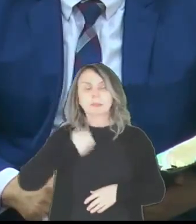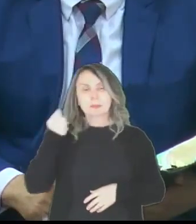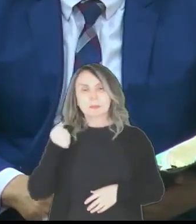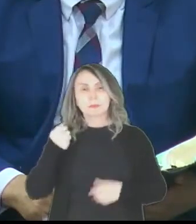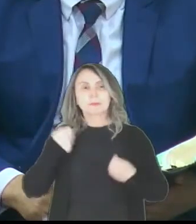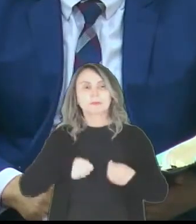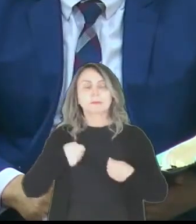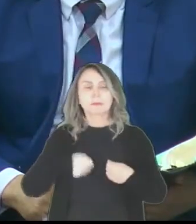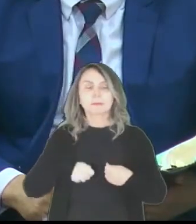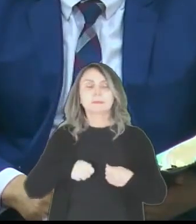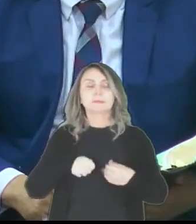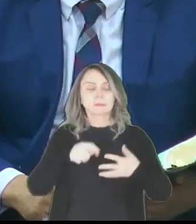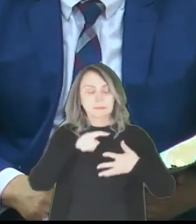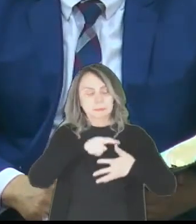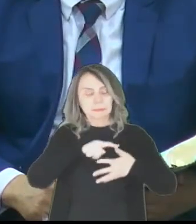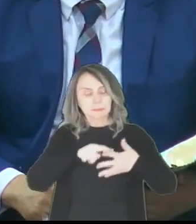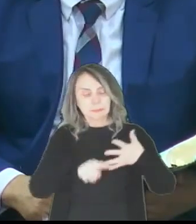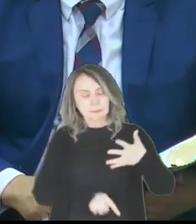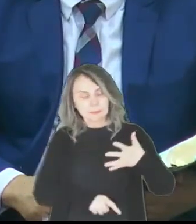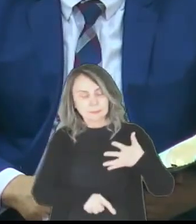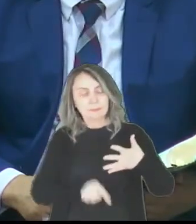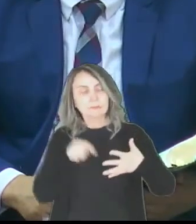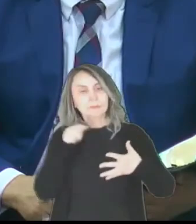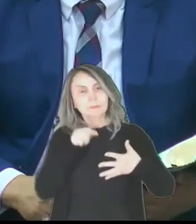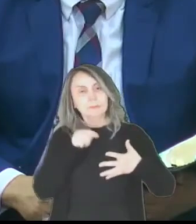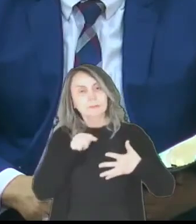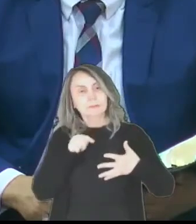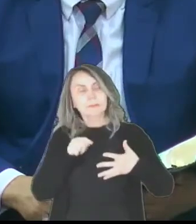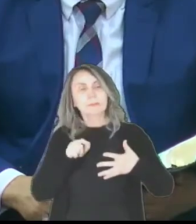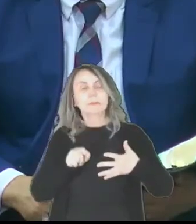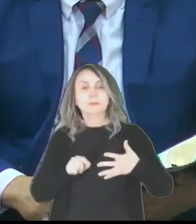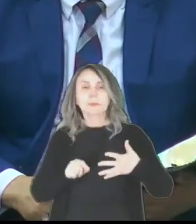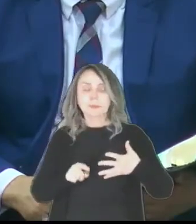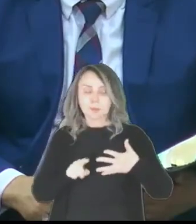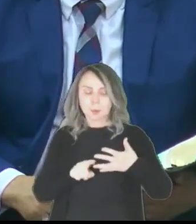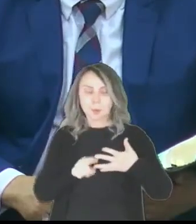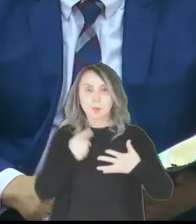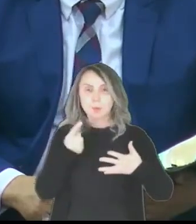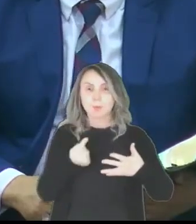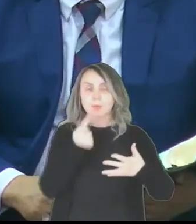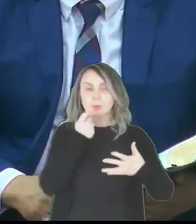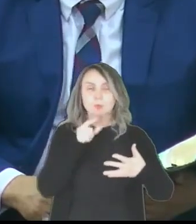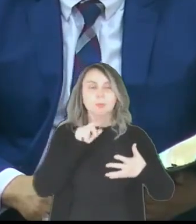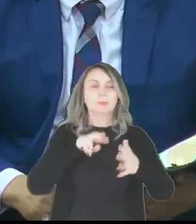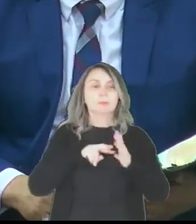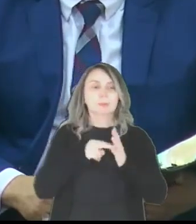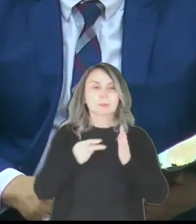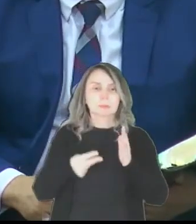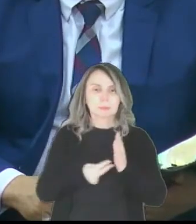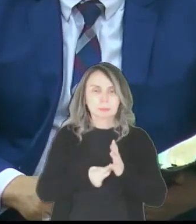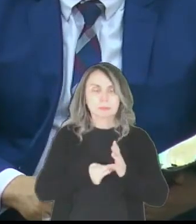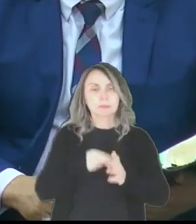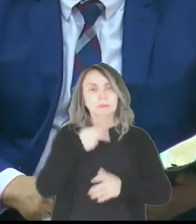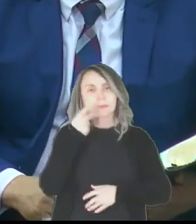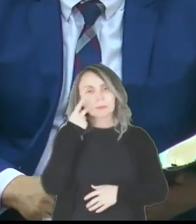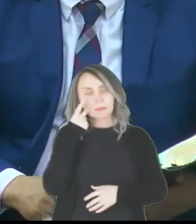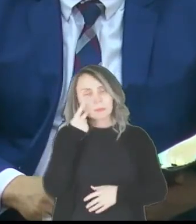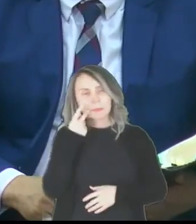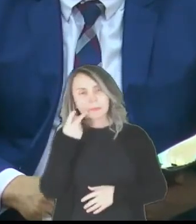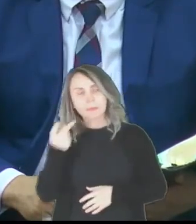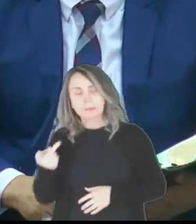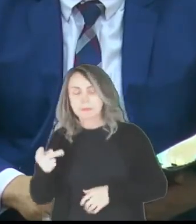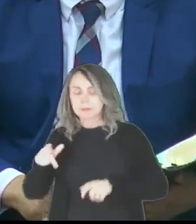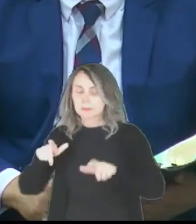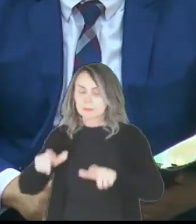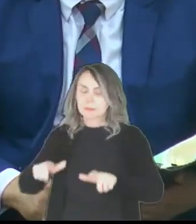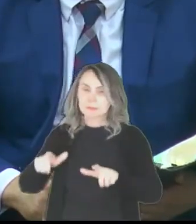5 preceitos, e entre os preceitos é fazer pelo menos uma visita a Meca, pelo menos